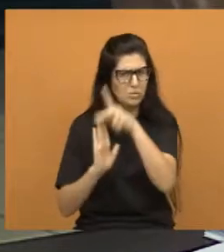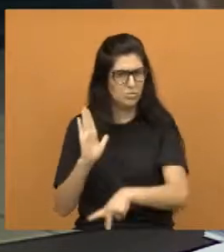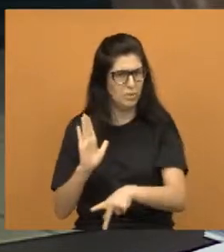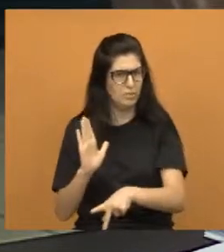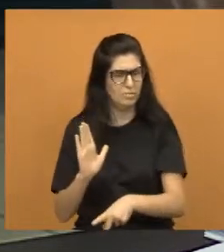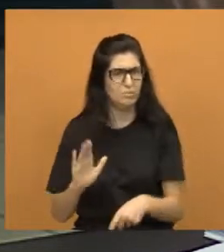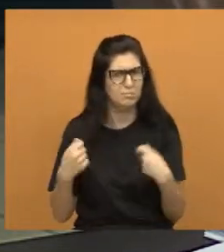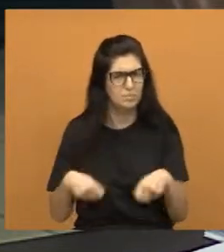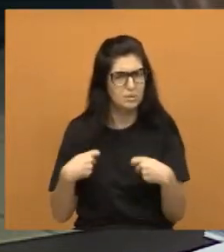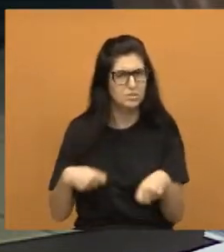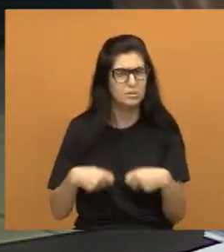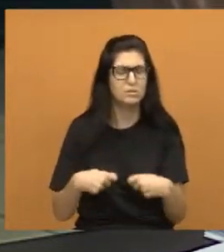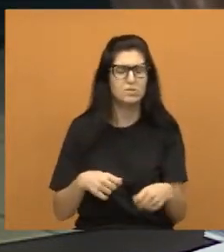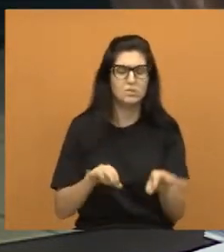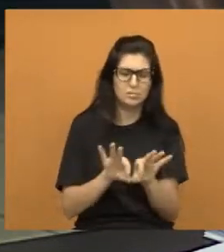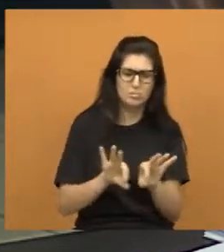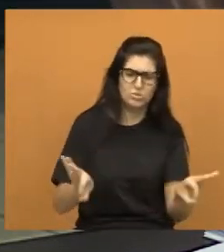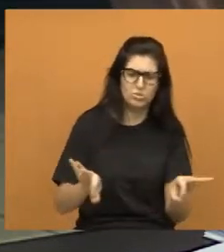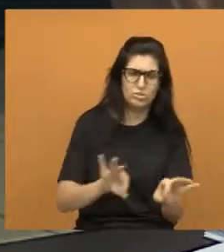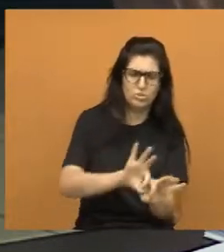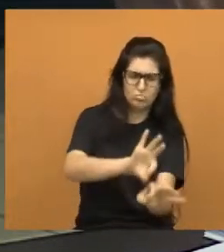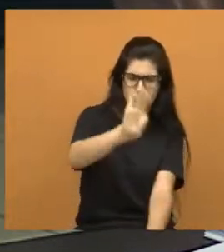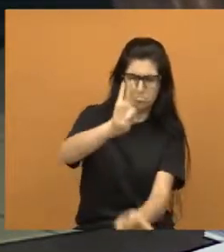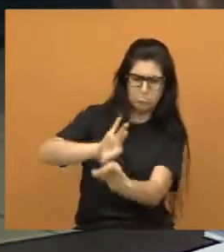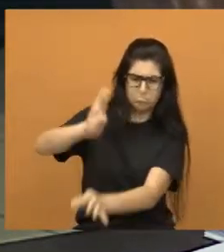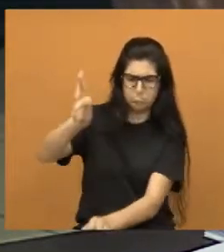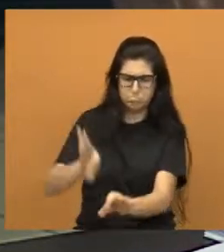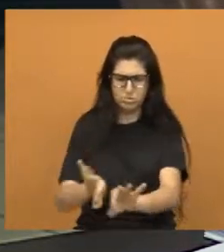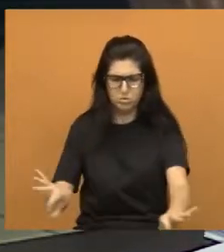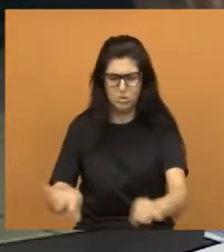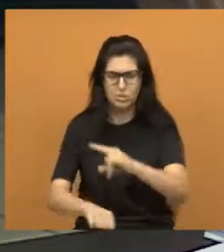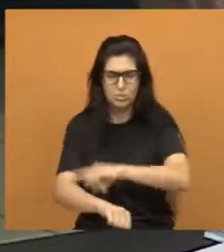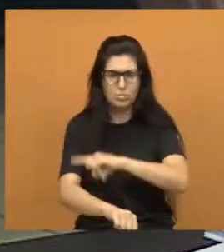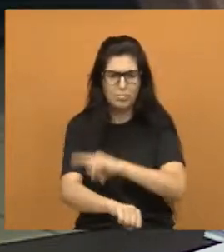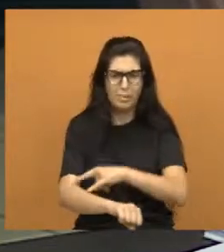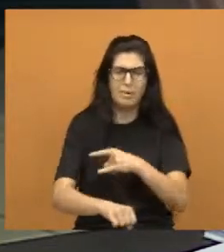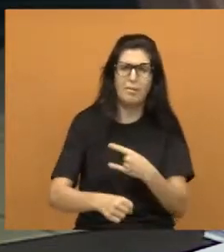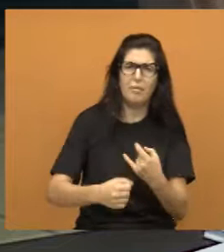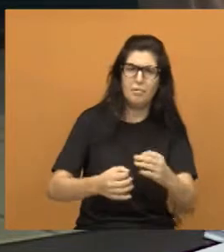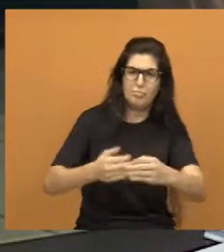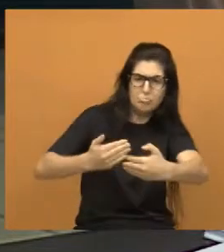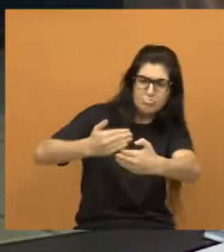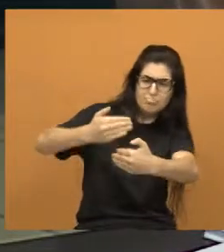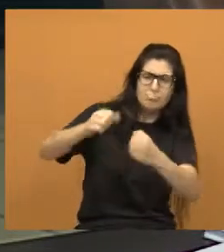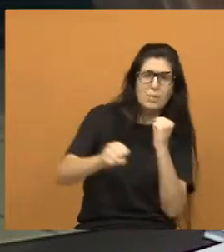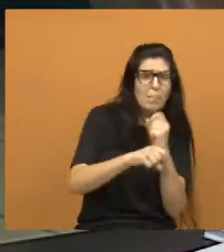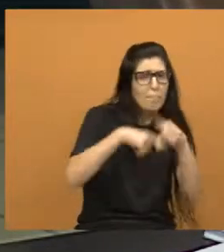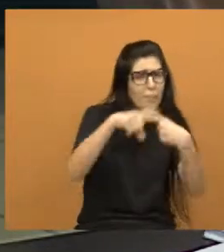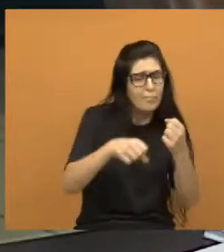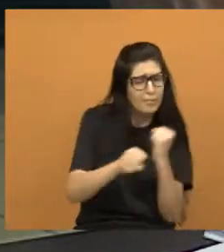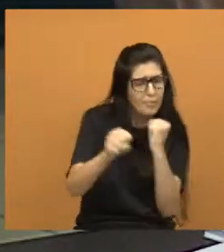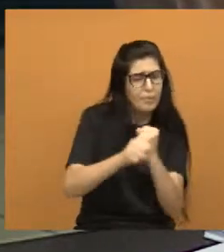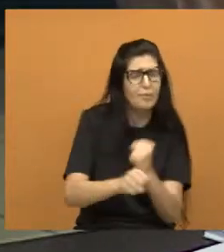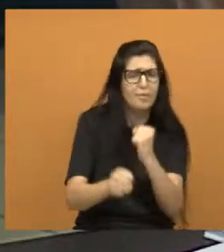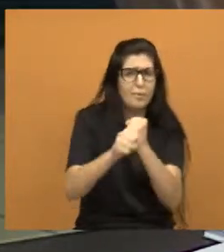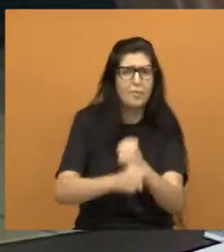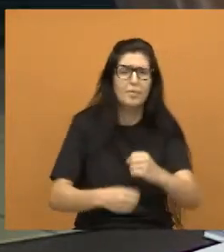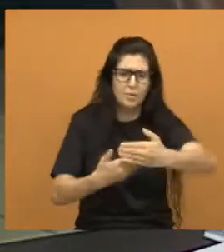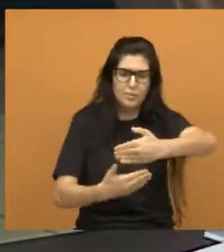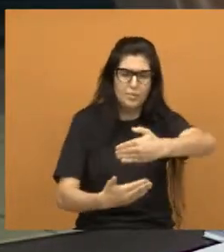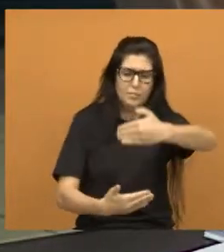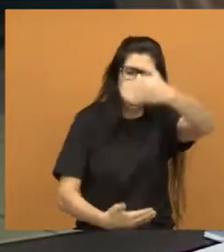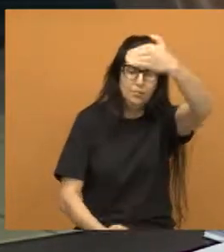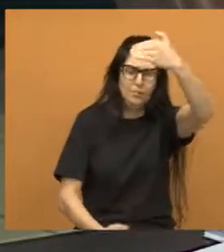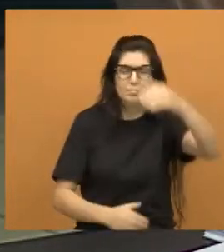A medida do vestiário, tal, tal, para o cara comercializar. Tem todo um trabalho por trás disso aí. Então, Paulinho, eu acho que a lei,